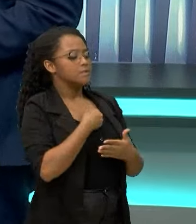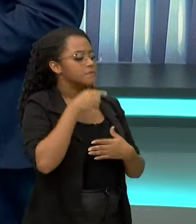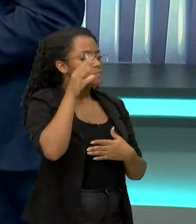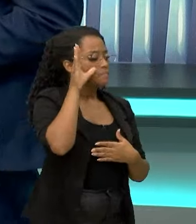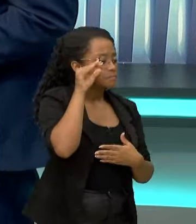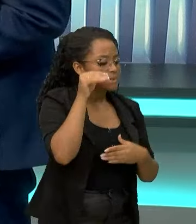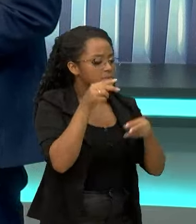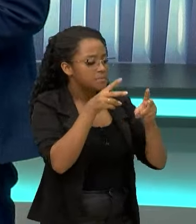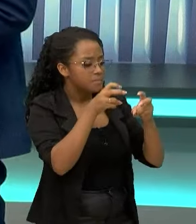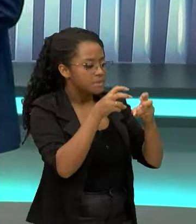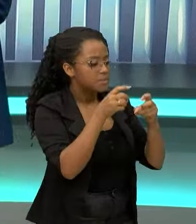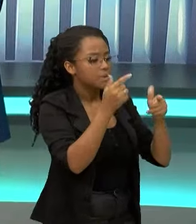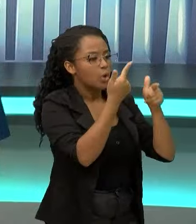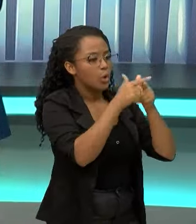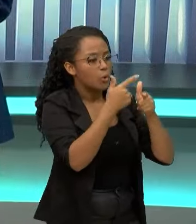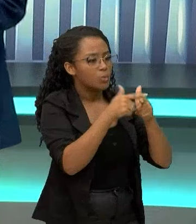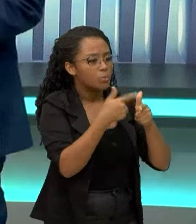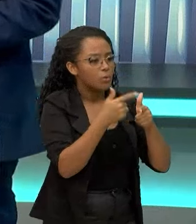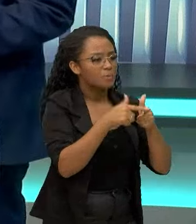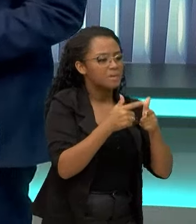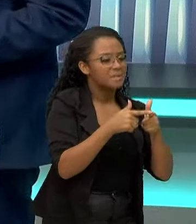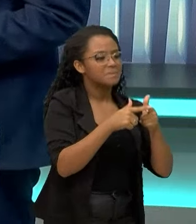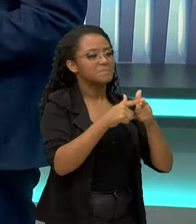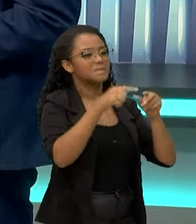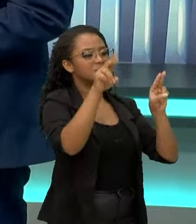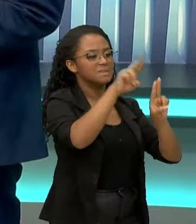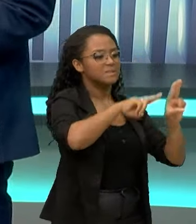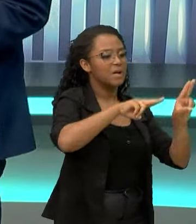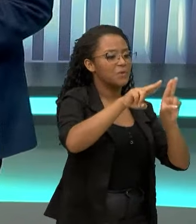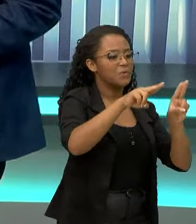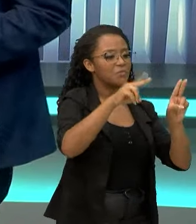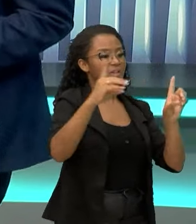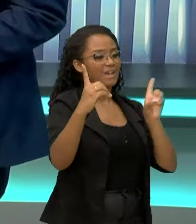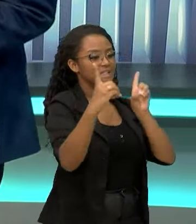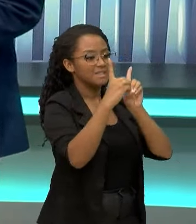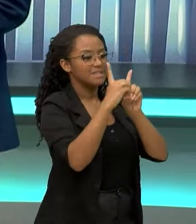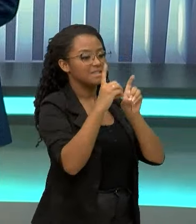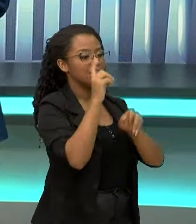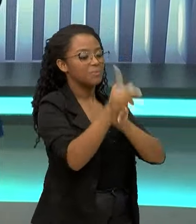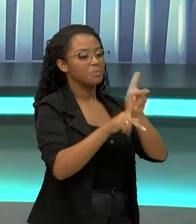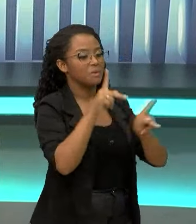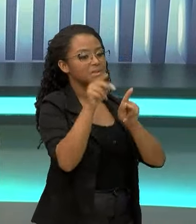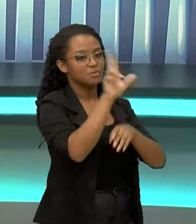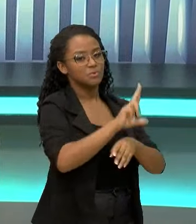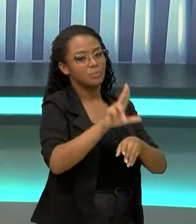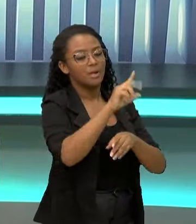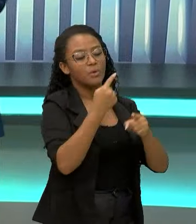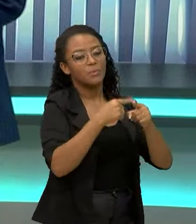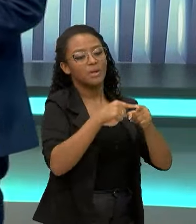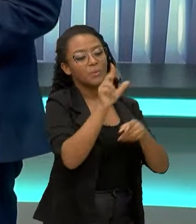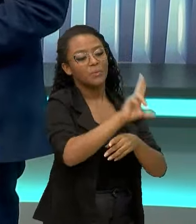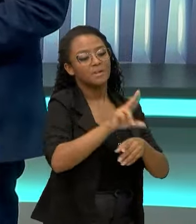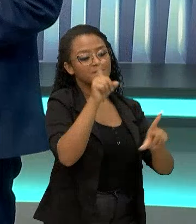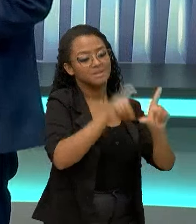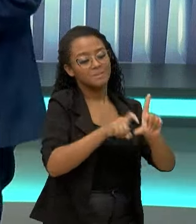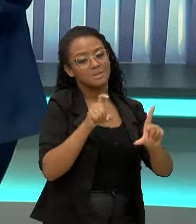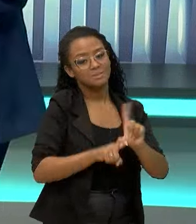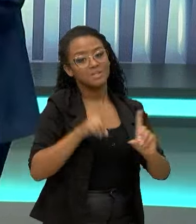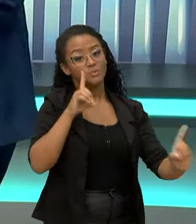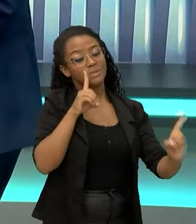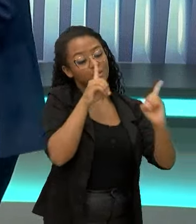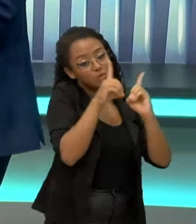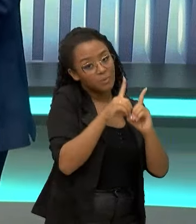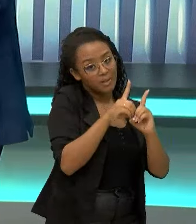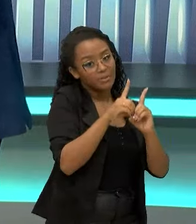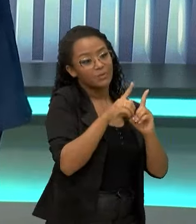problemas relacionados à UFO em atender a cidade de Uberlândia, porque Uberlândia depende muito desse atendimento da UFO quando a gente fala de exames,